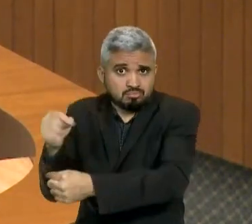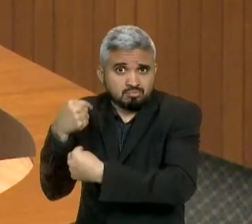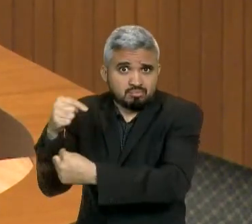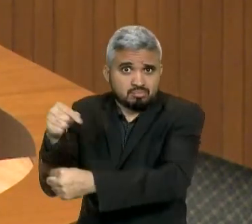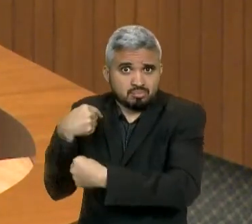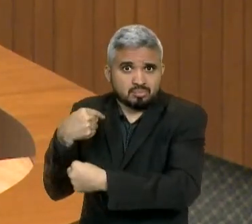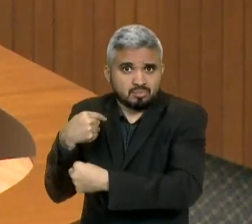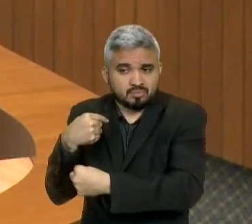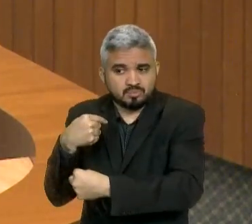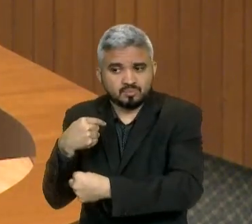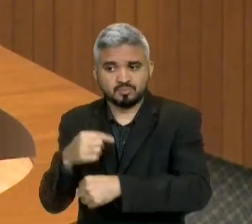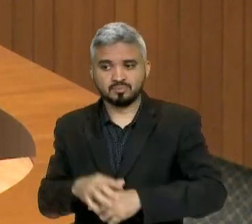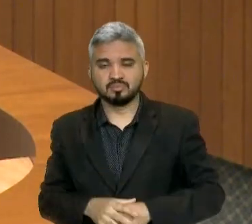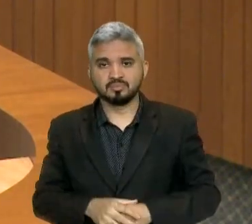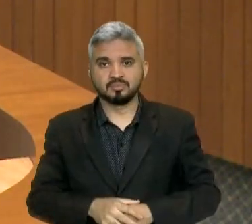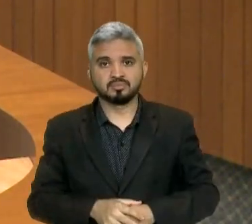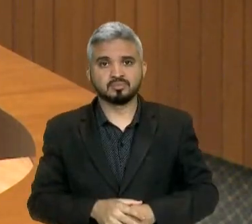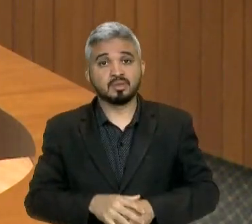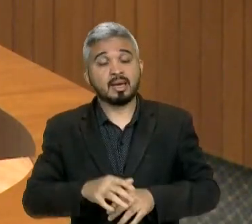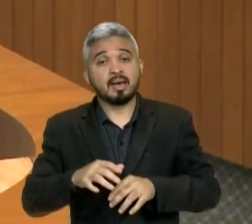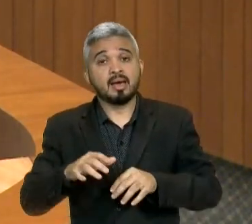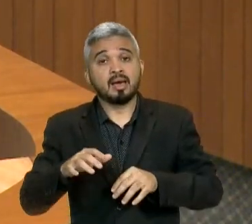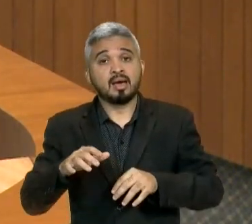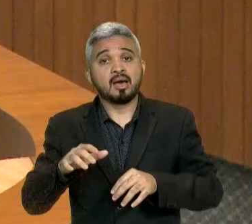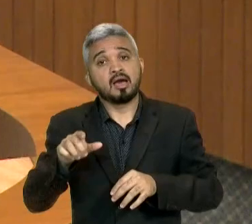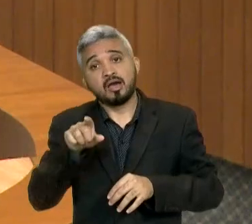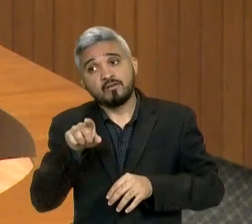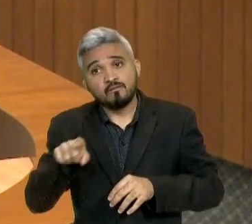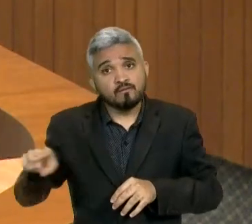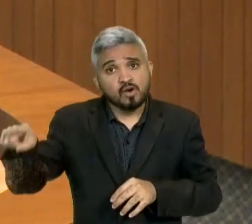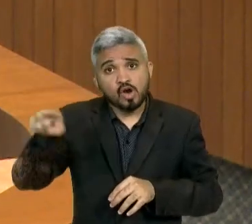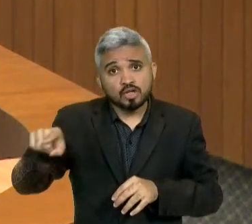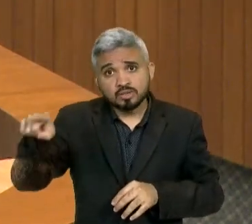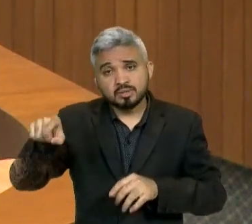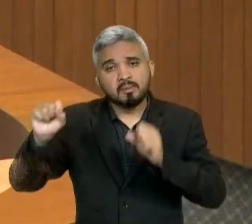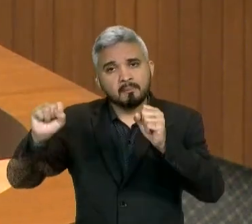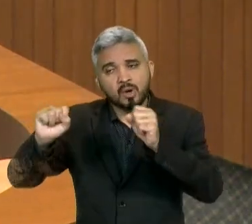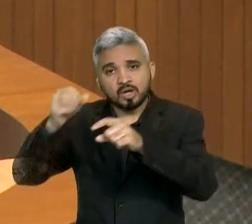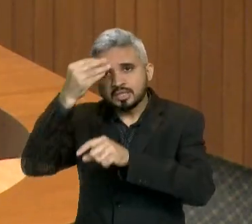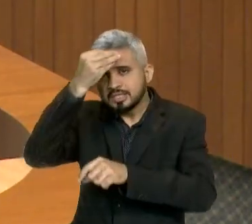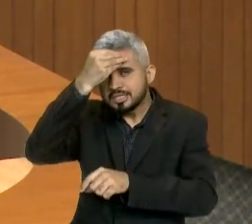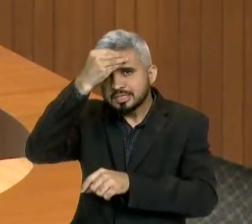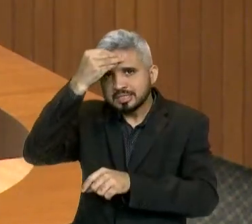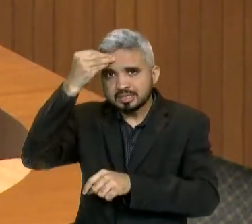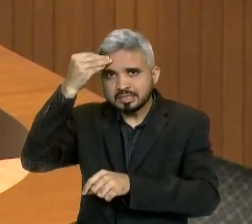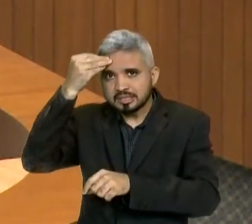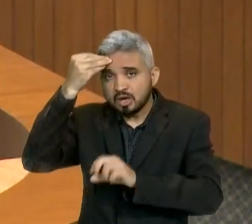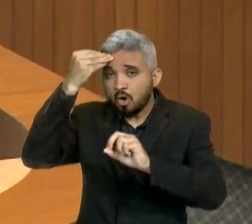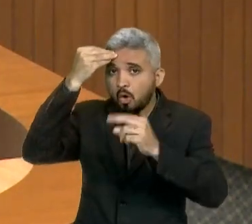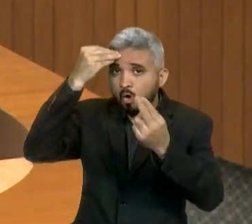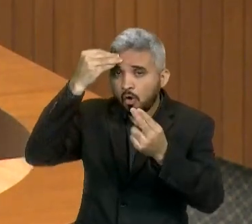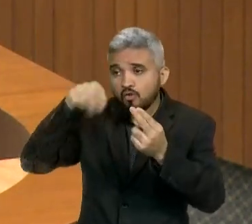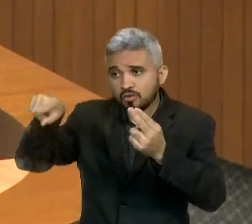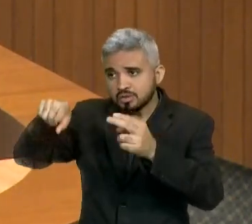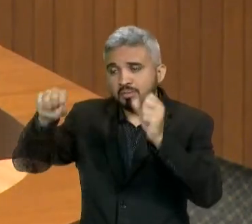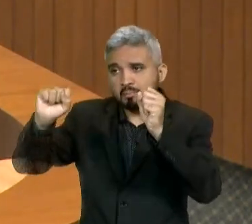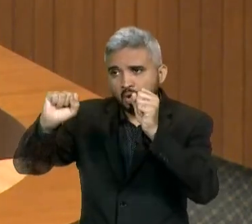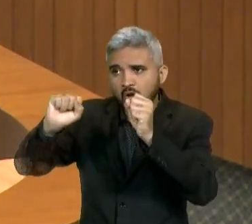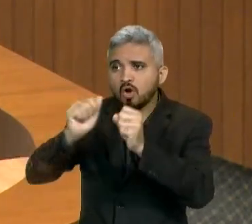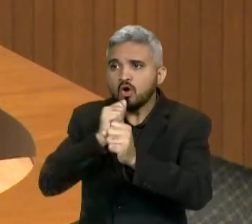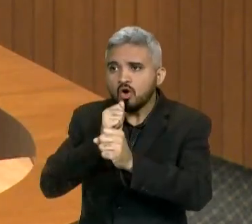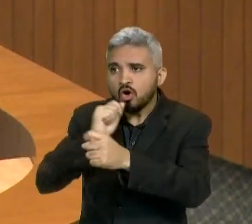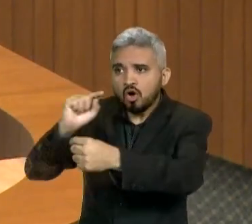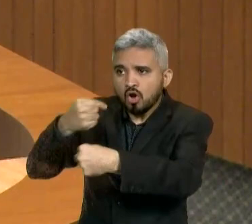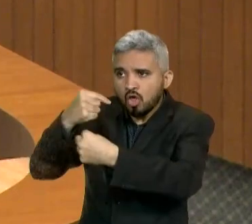vai depender de vocês ser águas passadas ou águas que ainda continuarão a correr. Eu estou